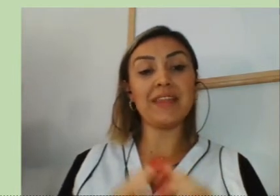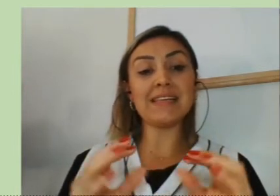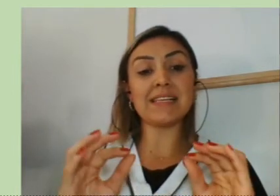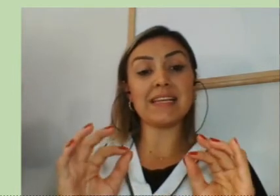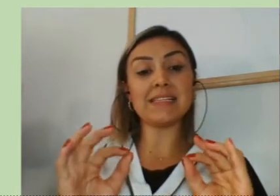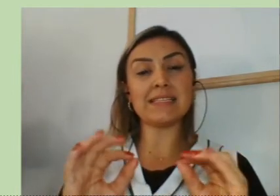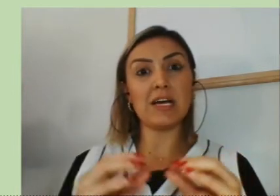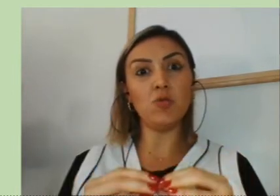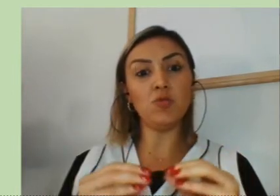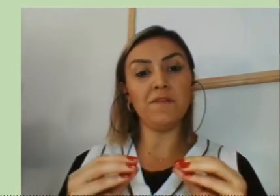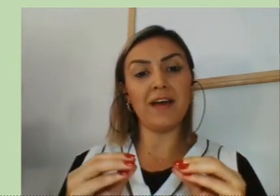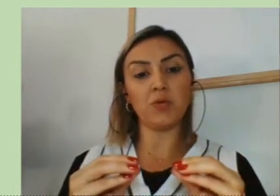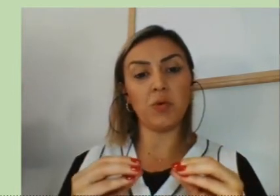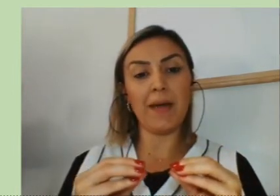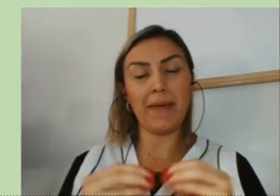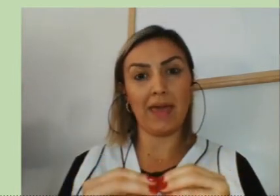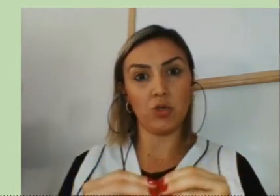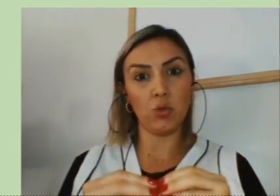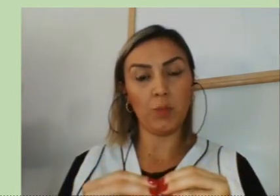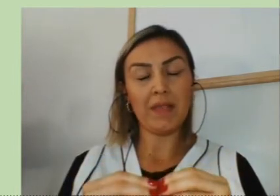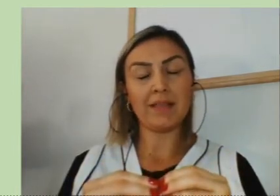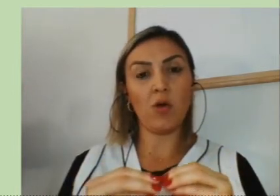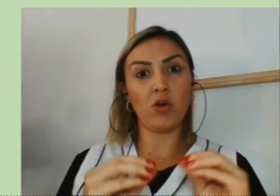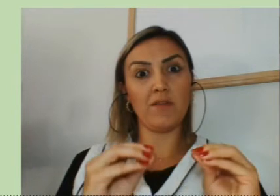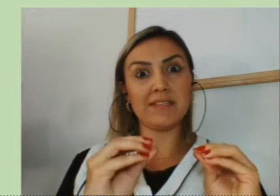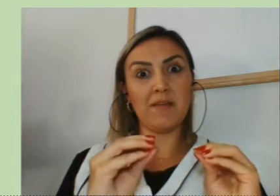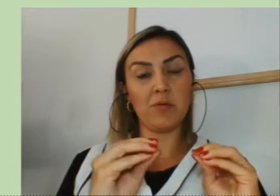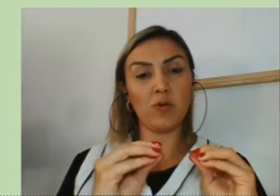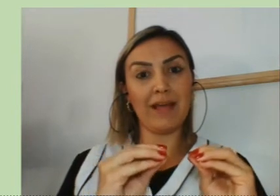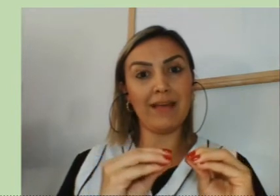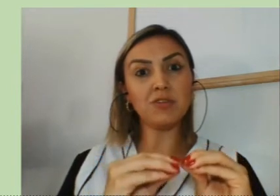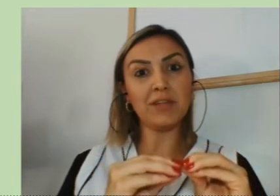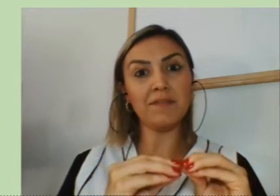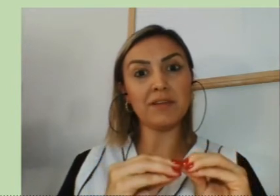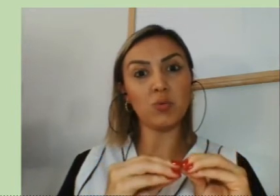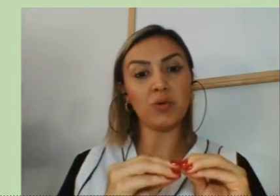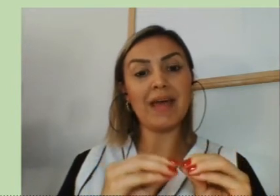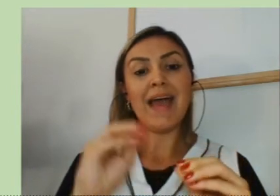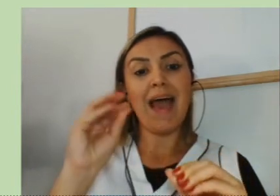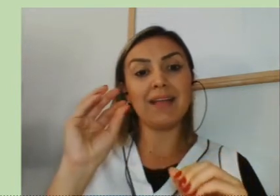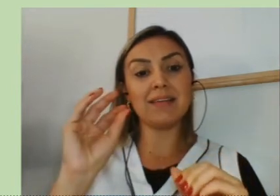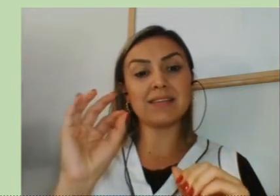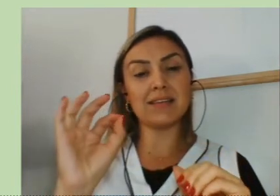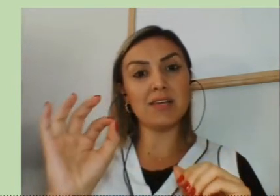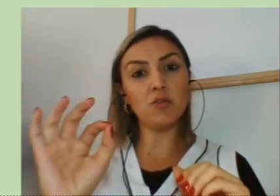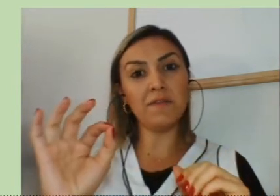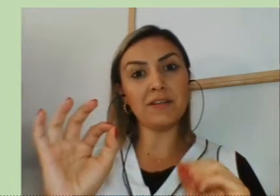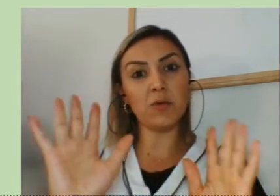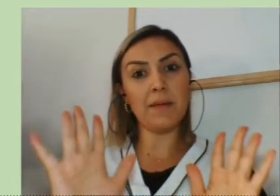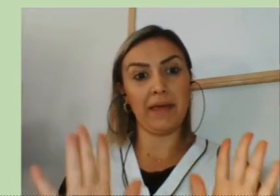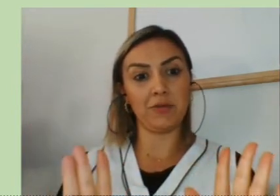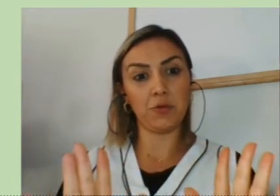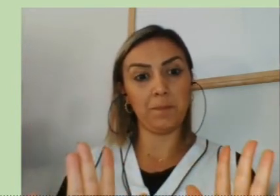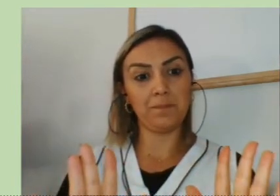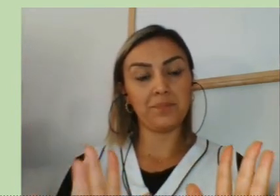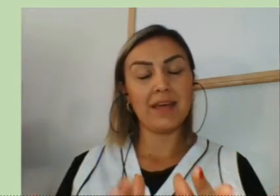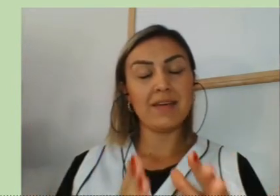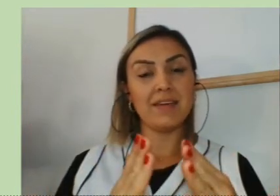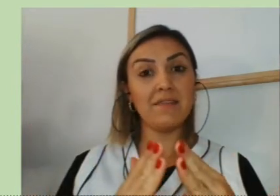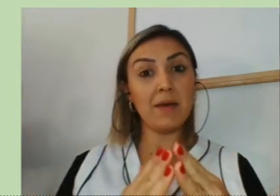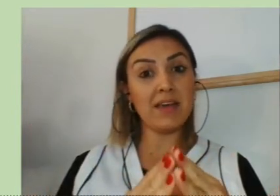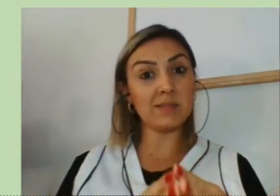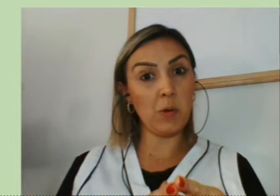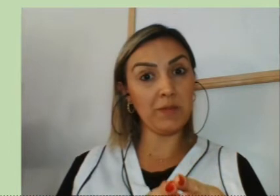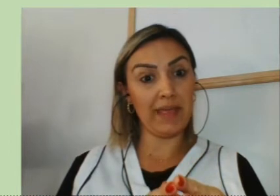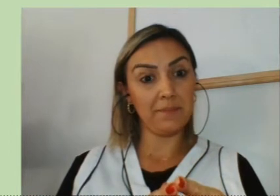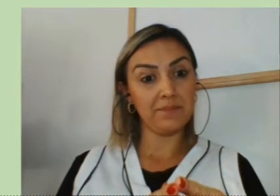campo descrição do faturamento. Então, agora você vai procurar dentro da fatura a descrição do faturamento e